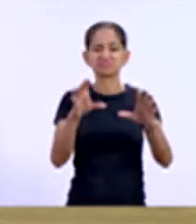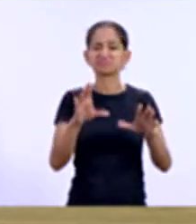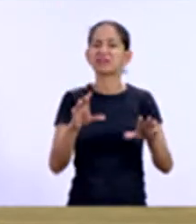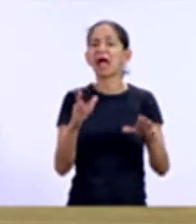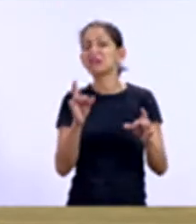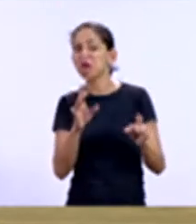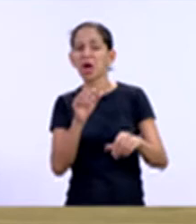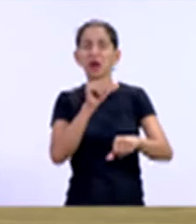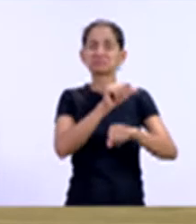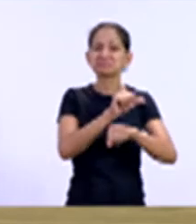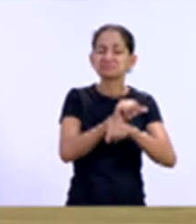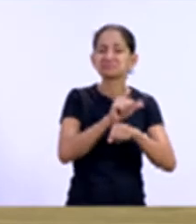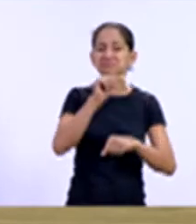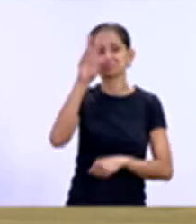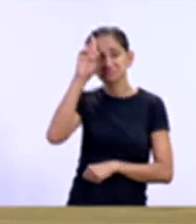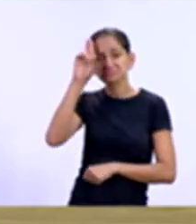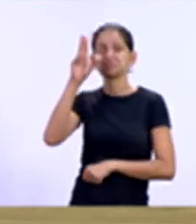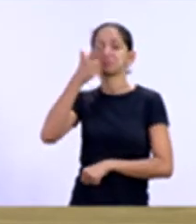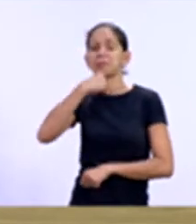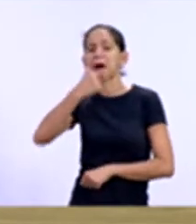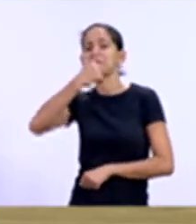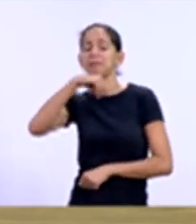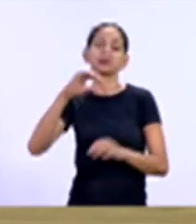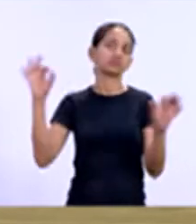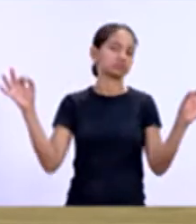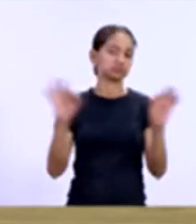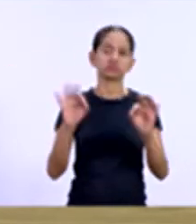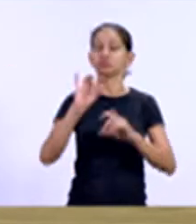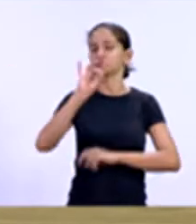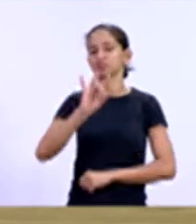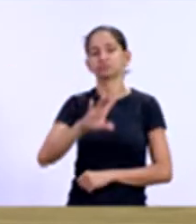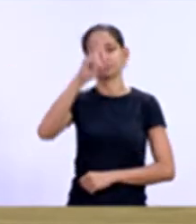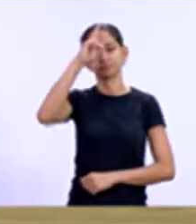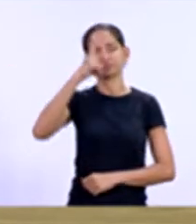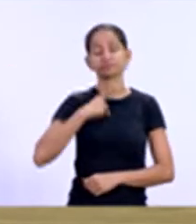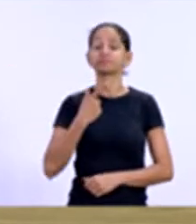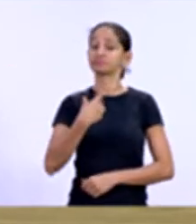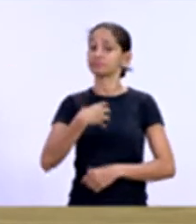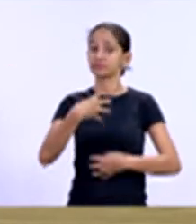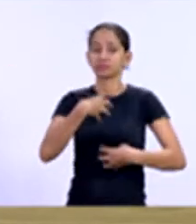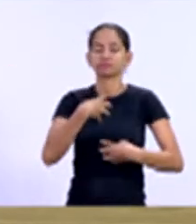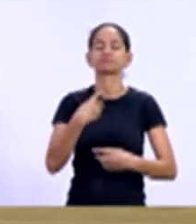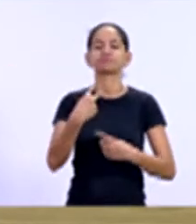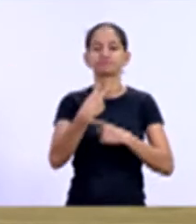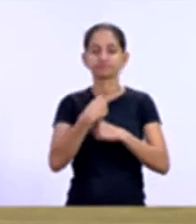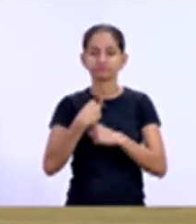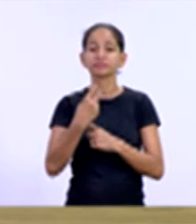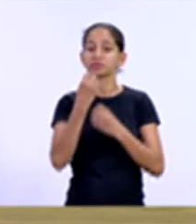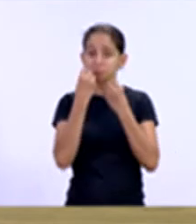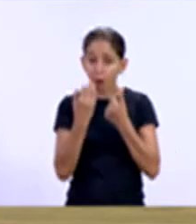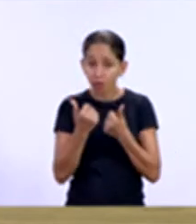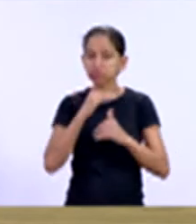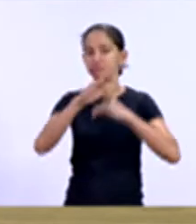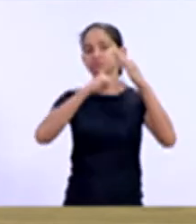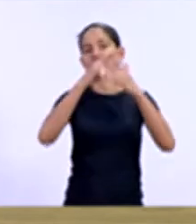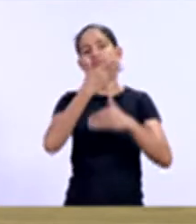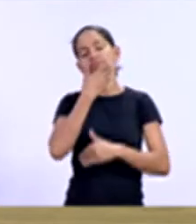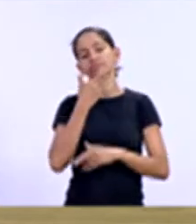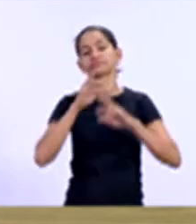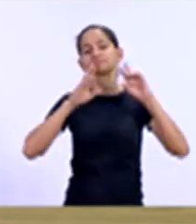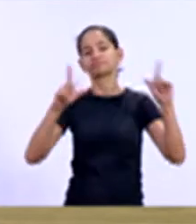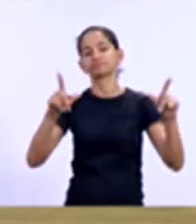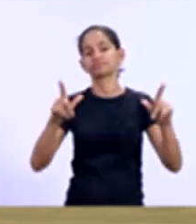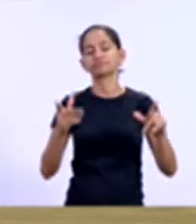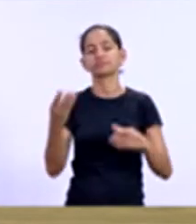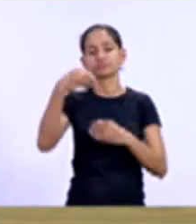Não, então vocês têm essa oportunidade de trabalhar essas características, né, então vocês têm esse diferencial